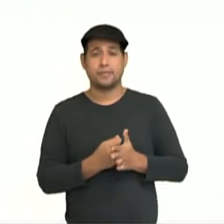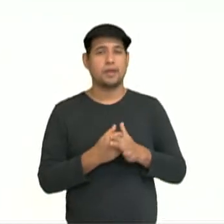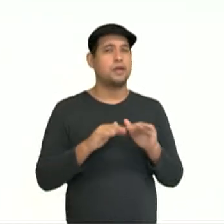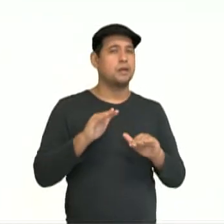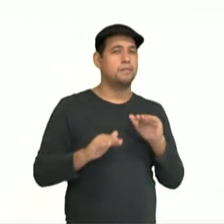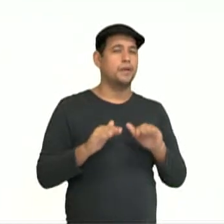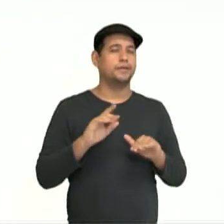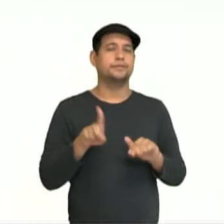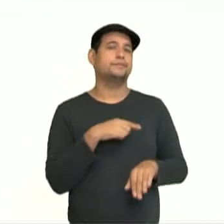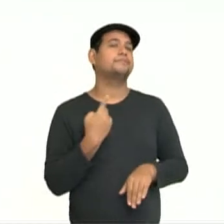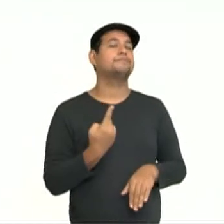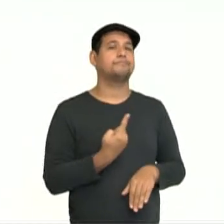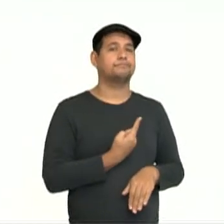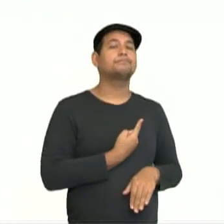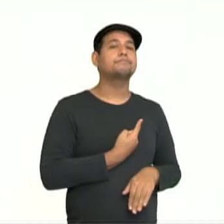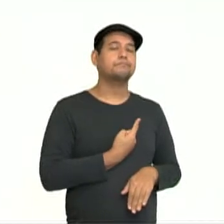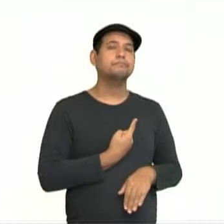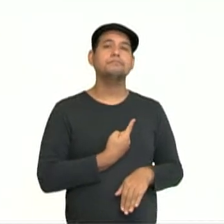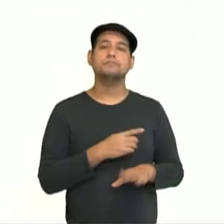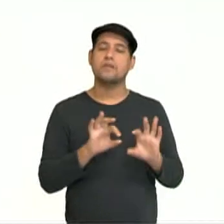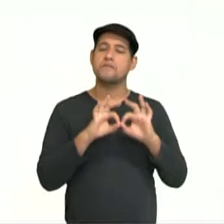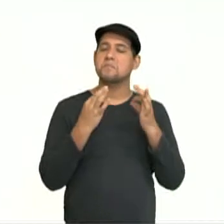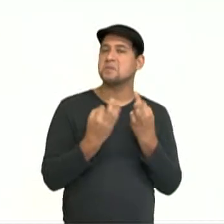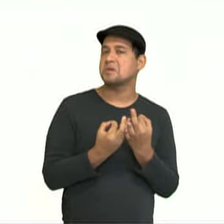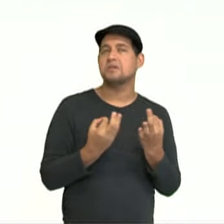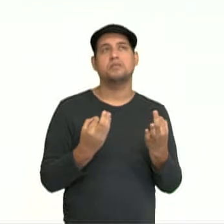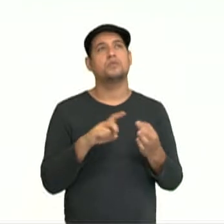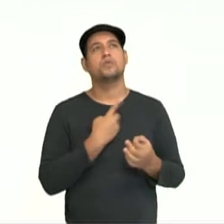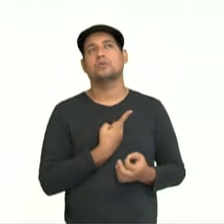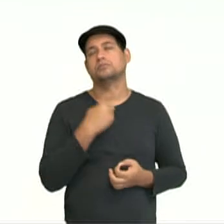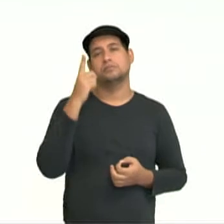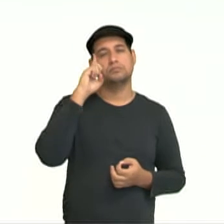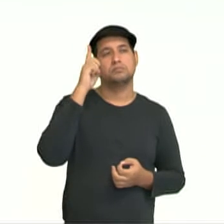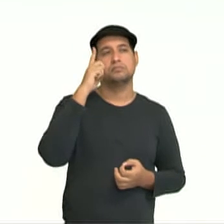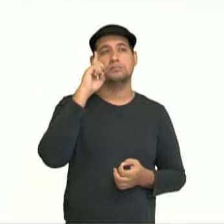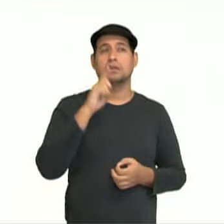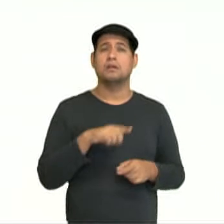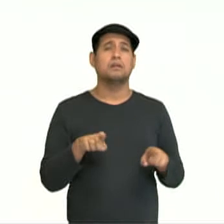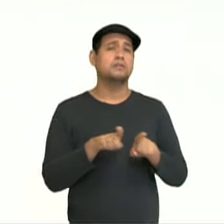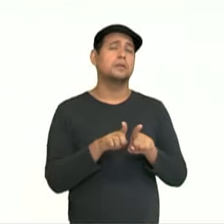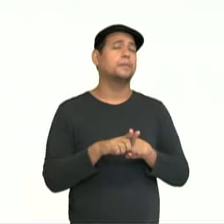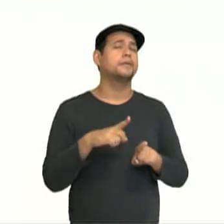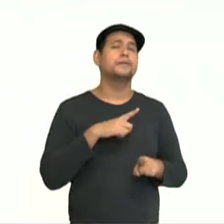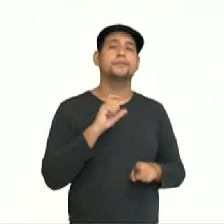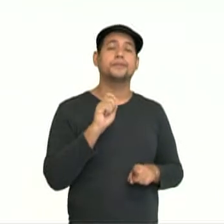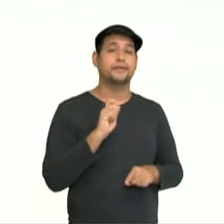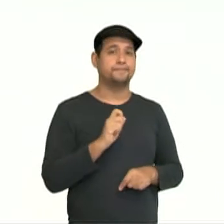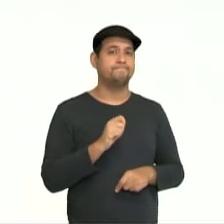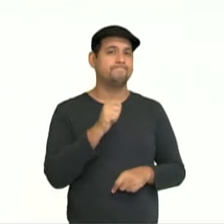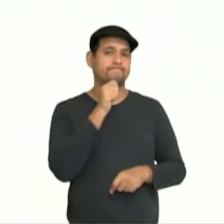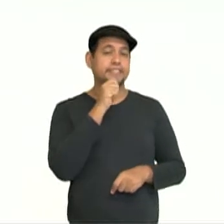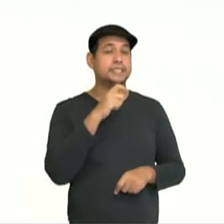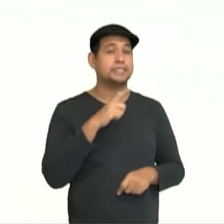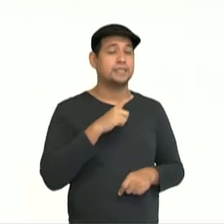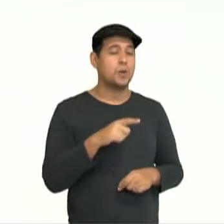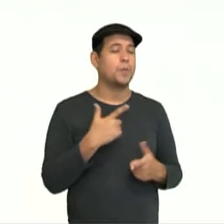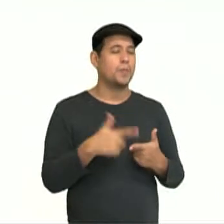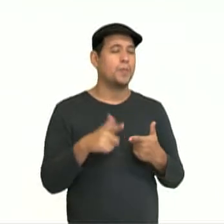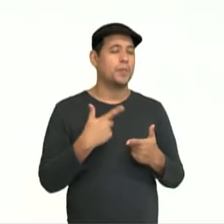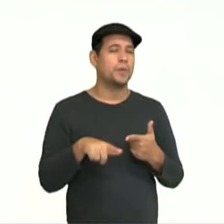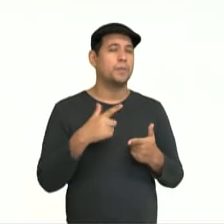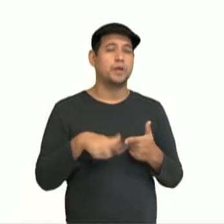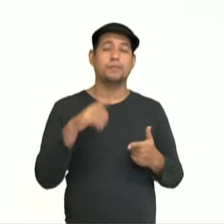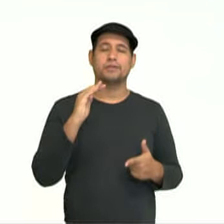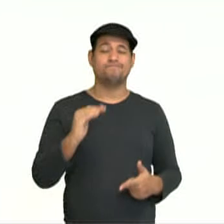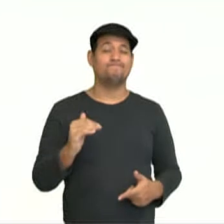nos nossos familiares, em nosso dia a dia. Dentro desse quesito, ainda tivemos um agravante nesses